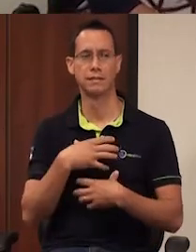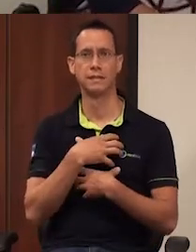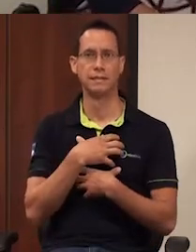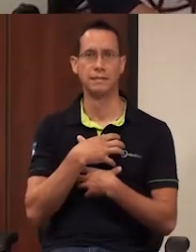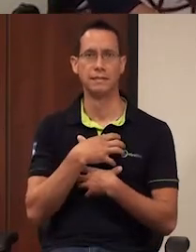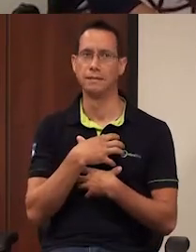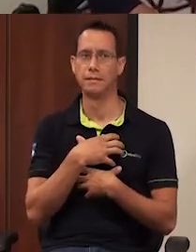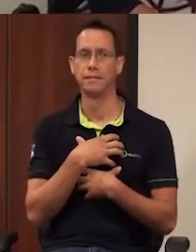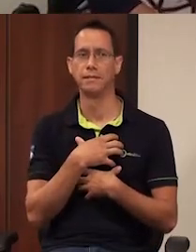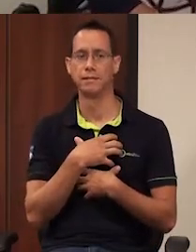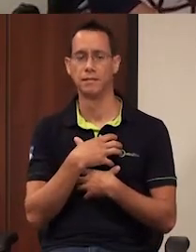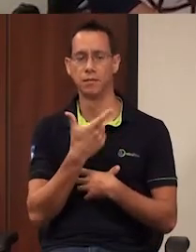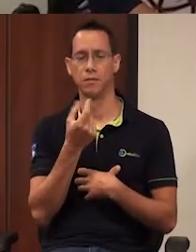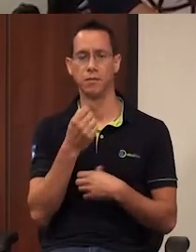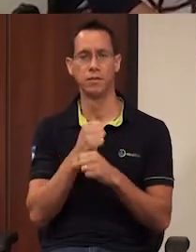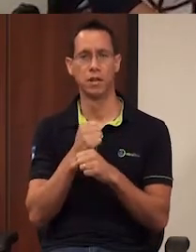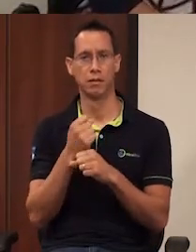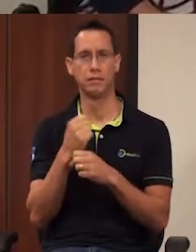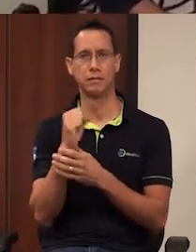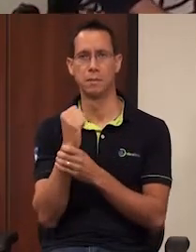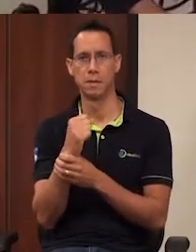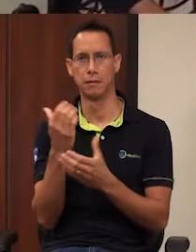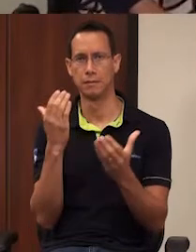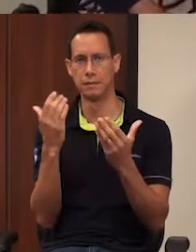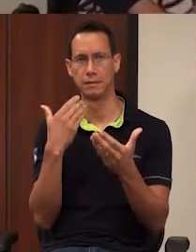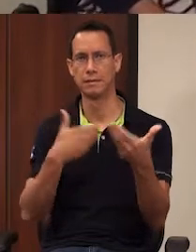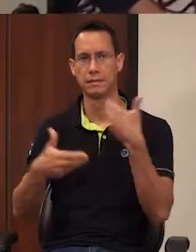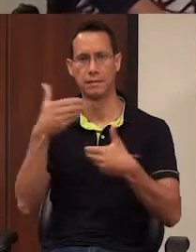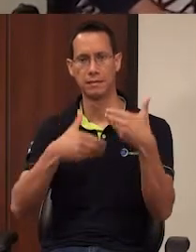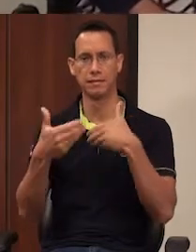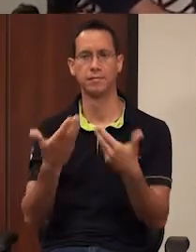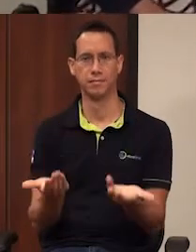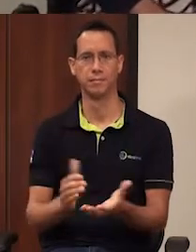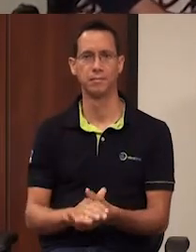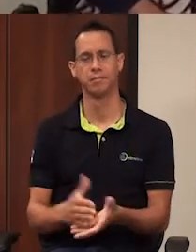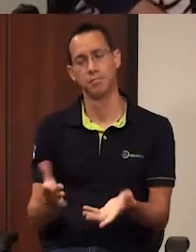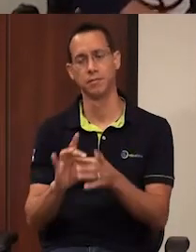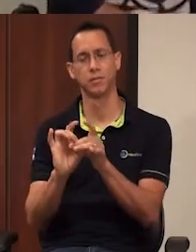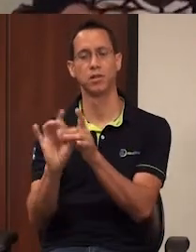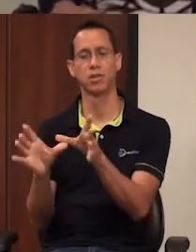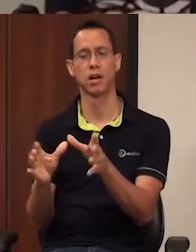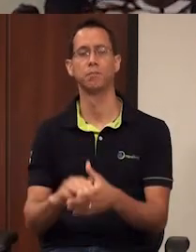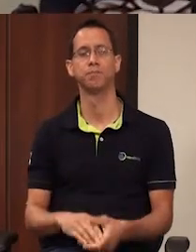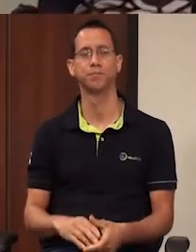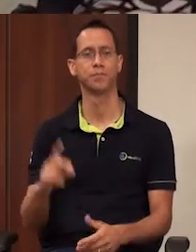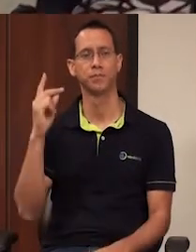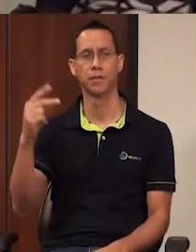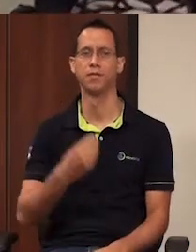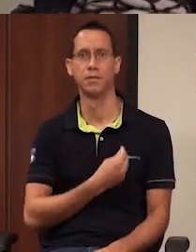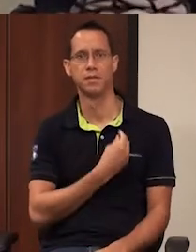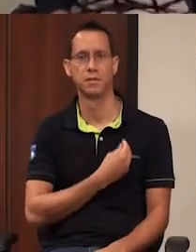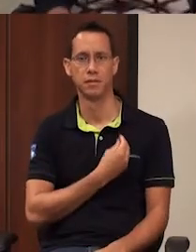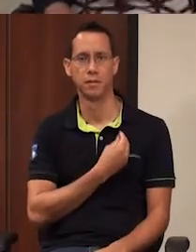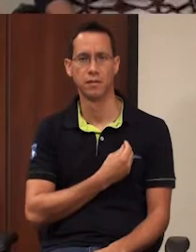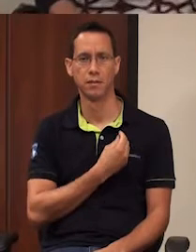um treco, 20 anos de terapia, sei lá, mas eu tenho que fazer, tem que deixar, é a vida dele. É